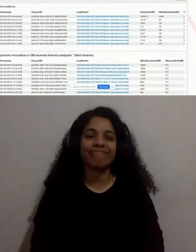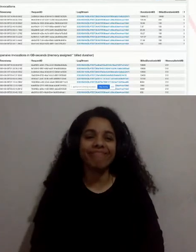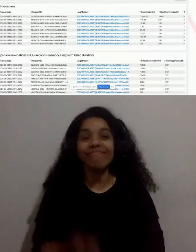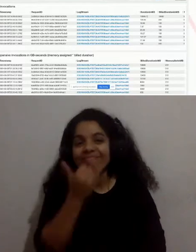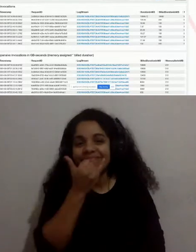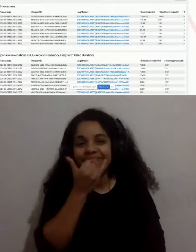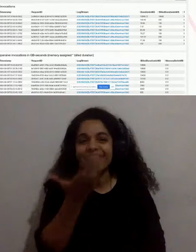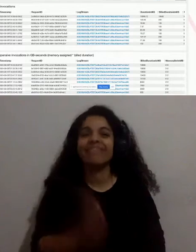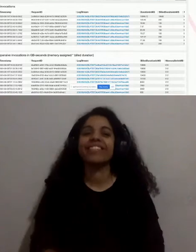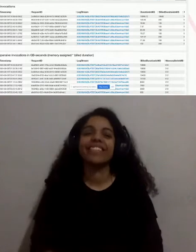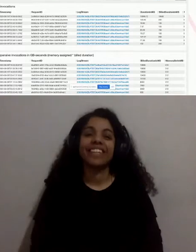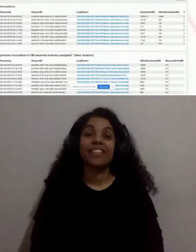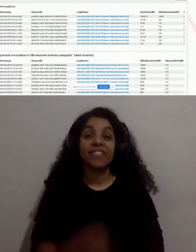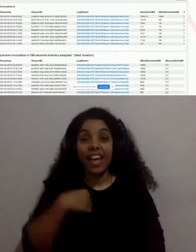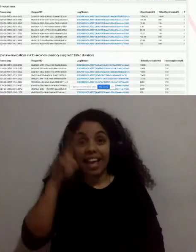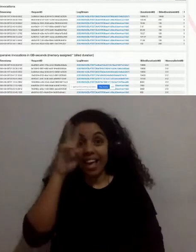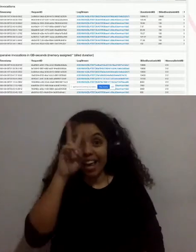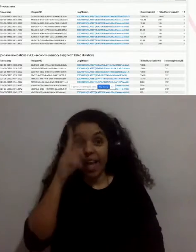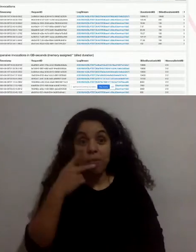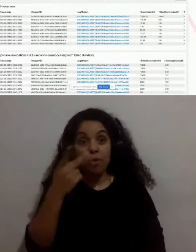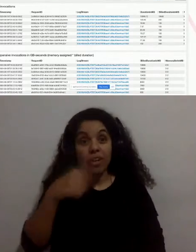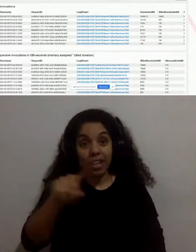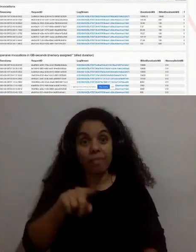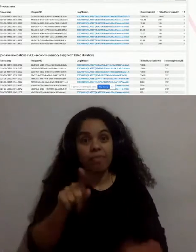Desculpa. Lembra que eu falei para vocês